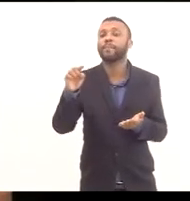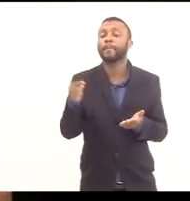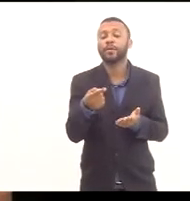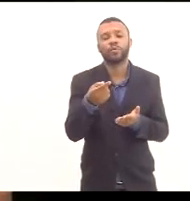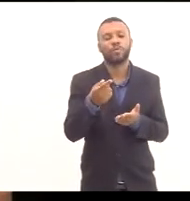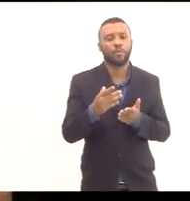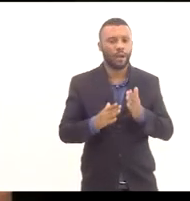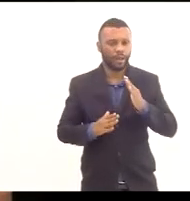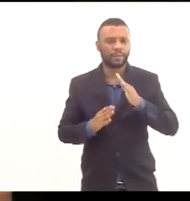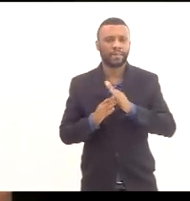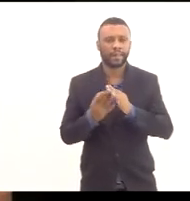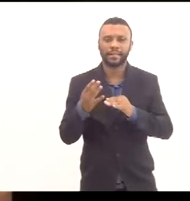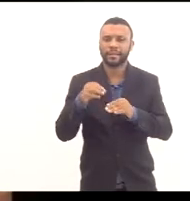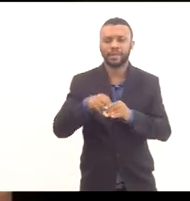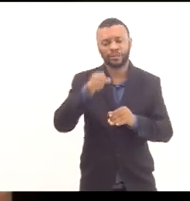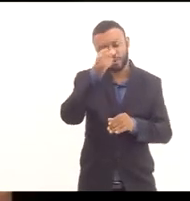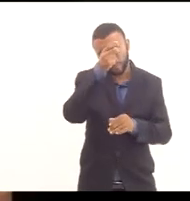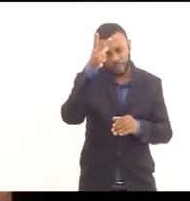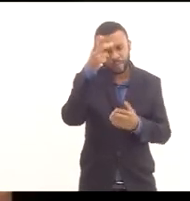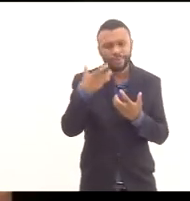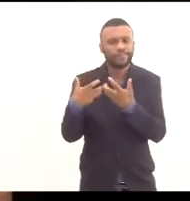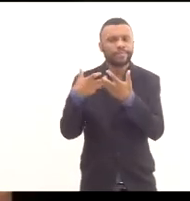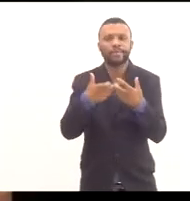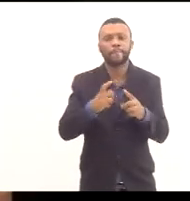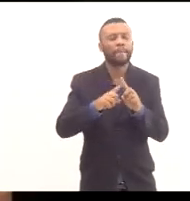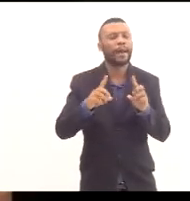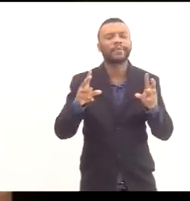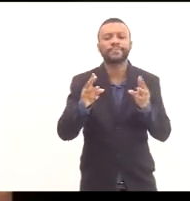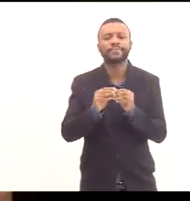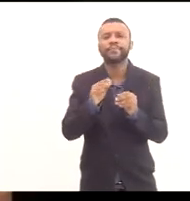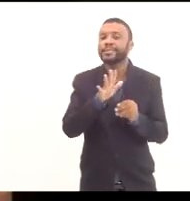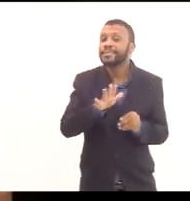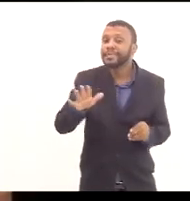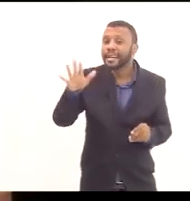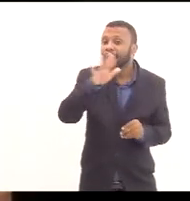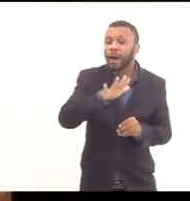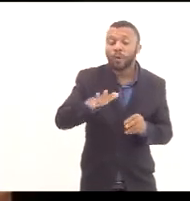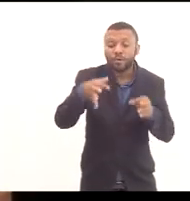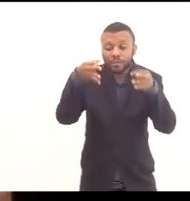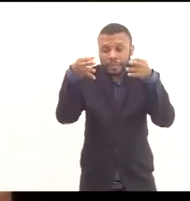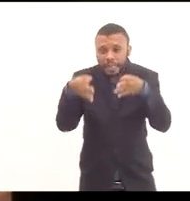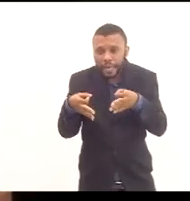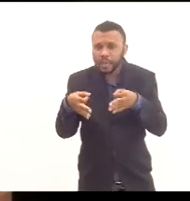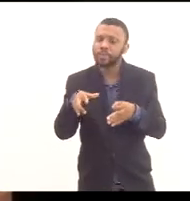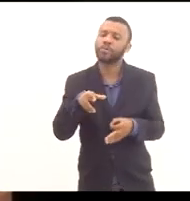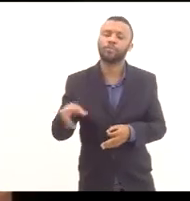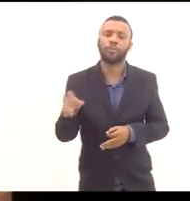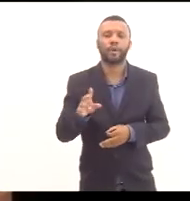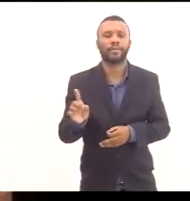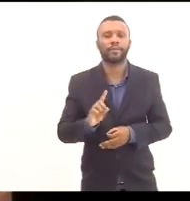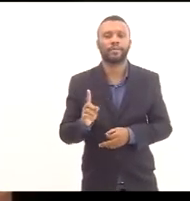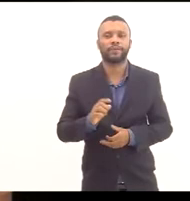Petrópolis Tá mas é um número ainda que não é certo